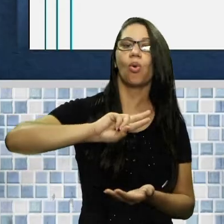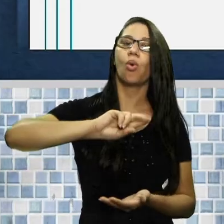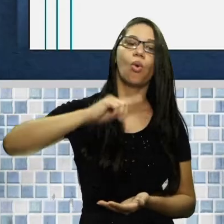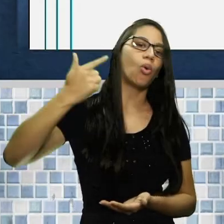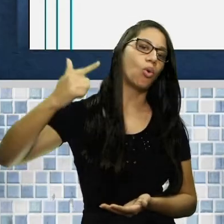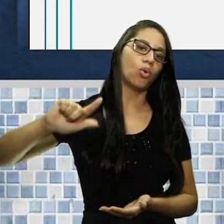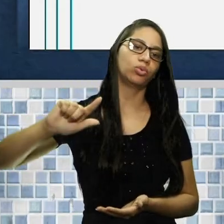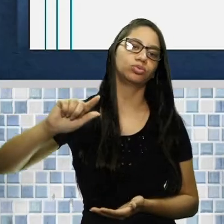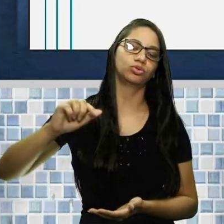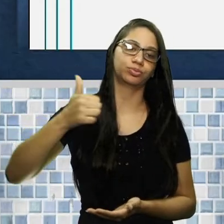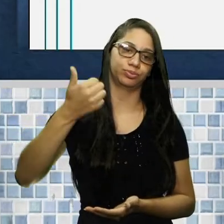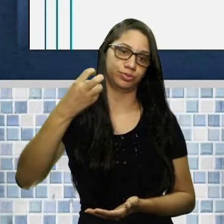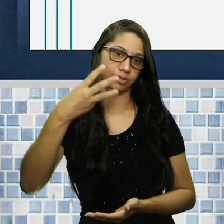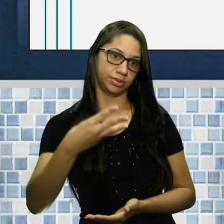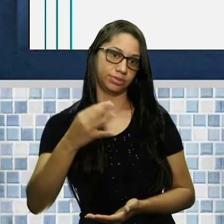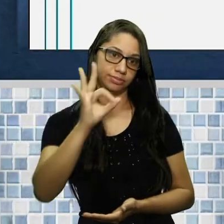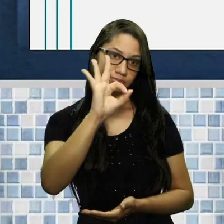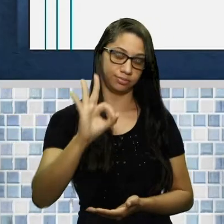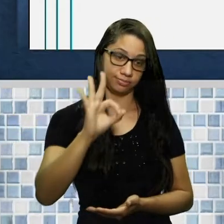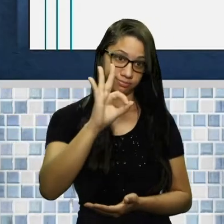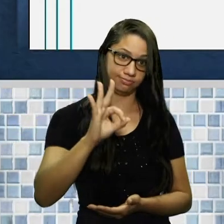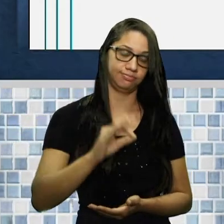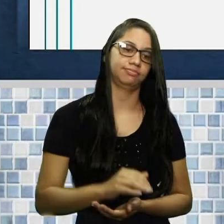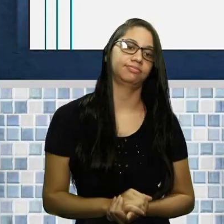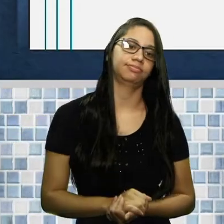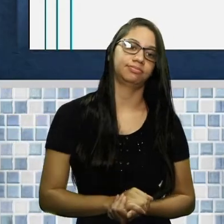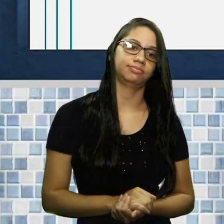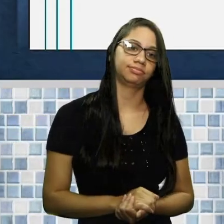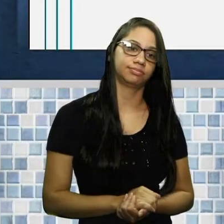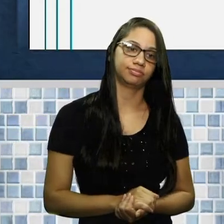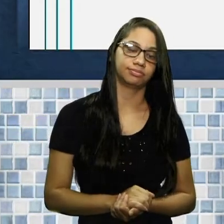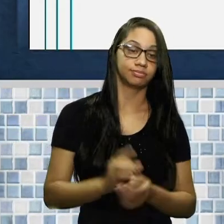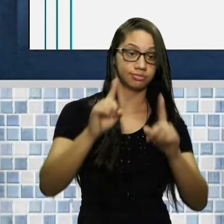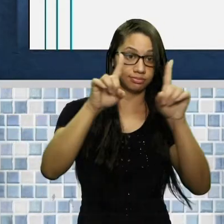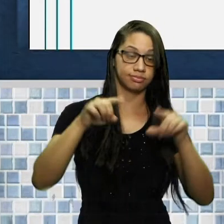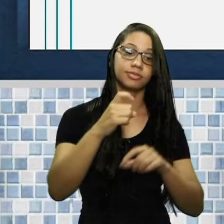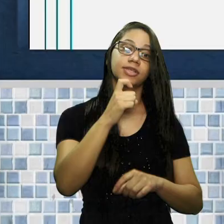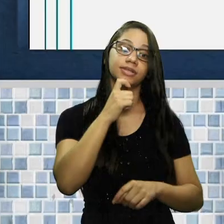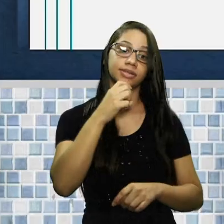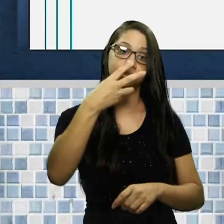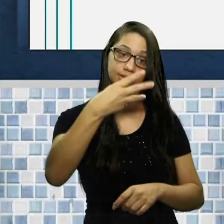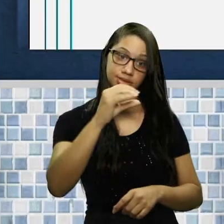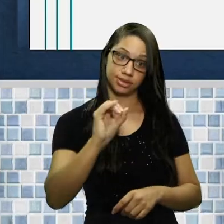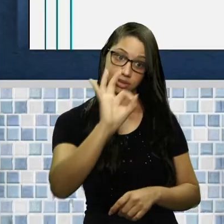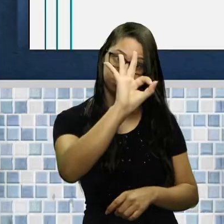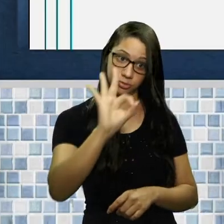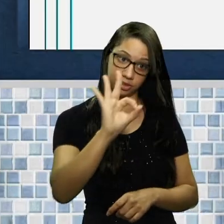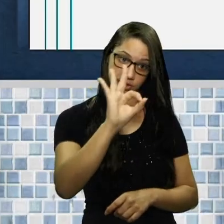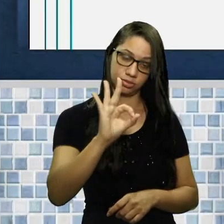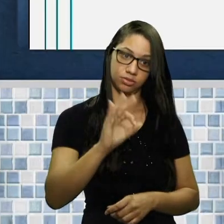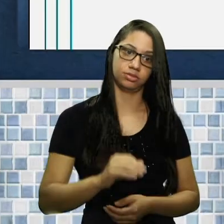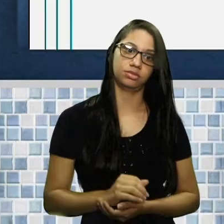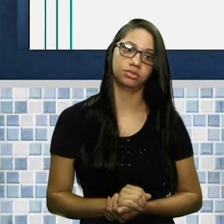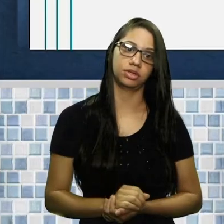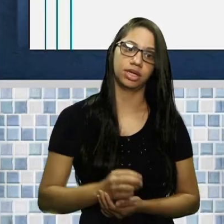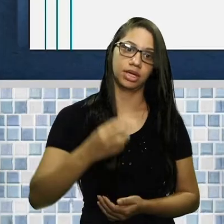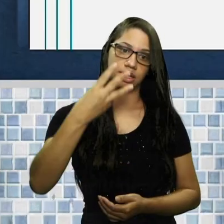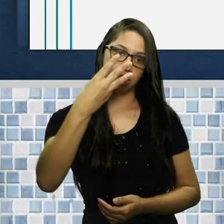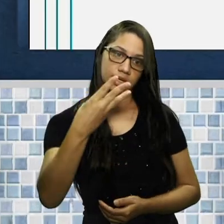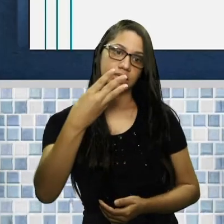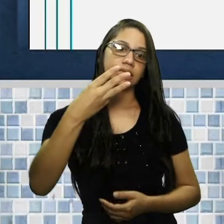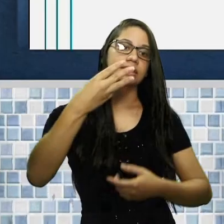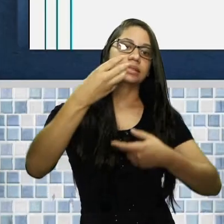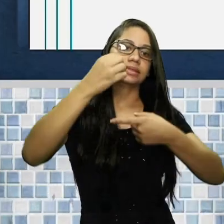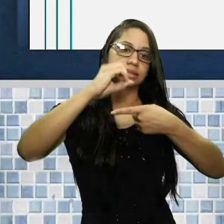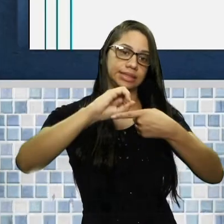eletrodomésticos, 13%. Daí nós temos o cálculozinho. Sabe que é o candidato da geladeira, que corresponde a 30%? Então, transforma numa